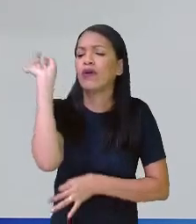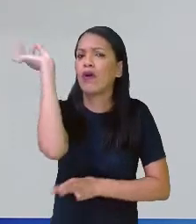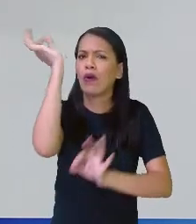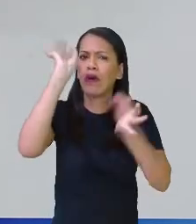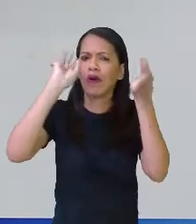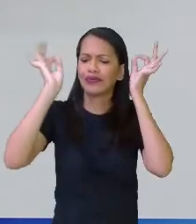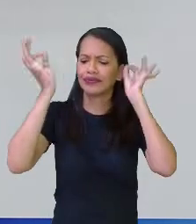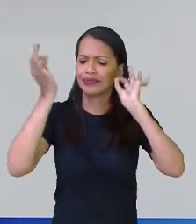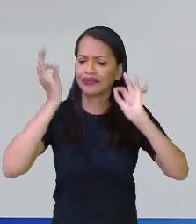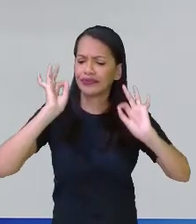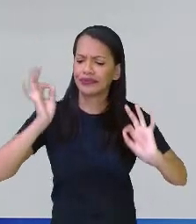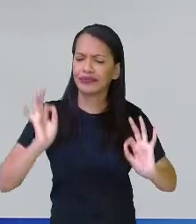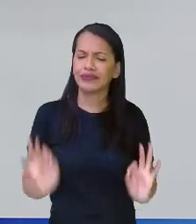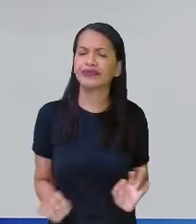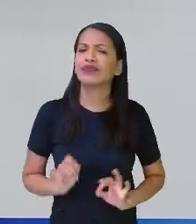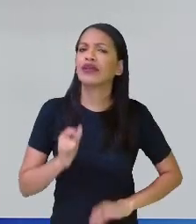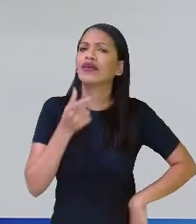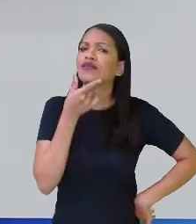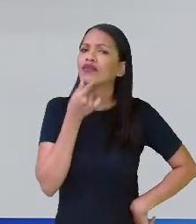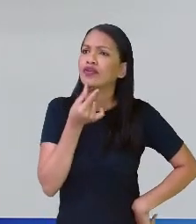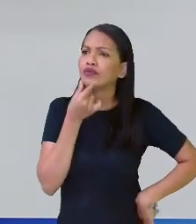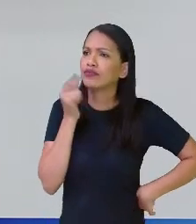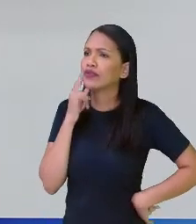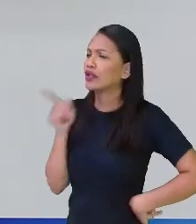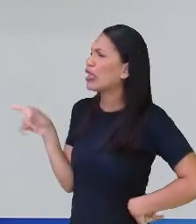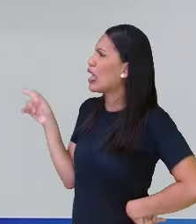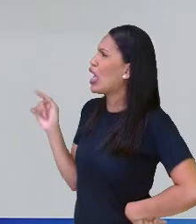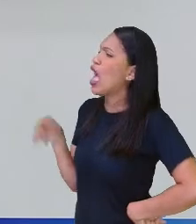aqui a gente está vendo um menino que ele está vestido, eu acho que é de